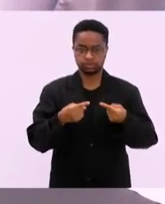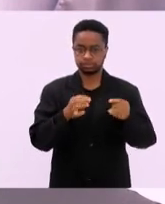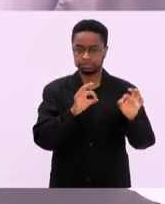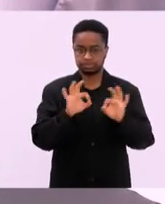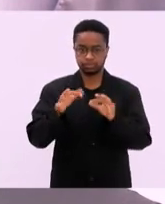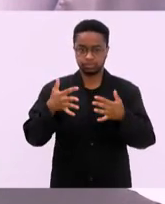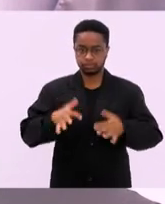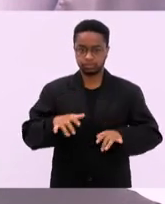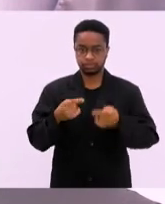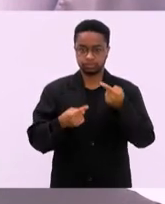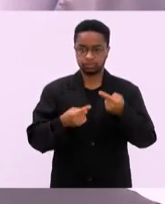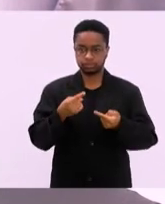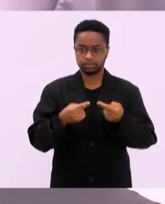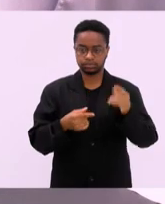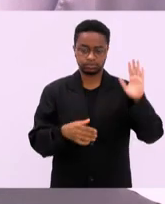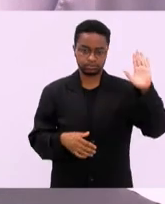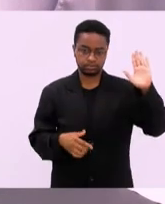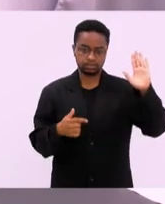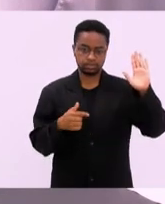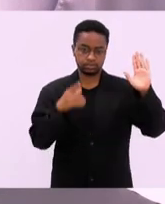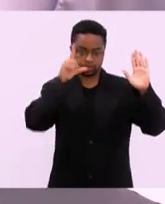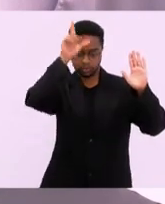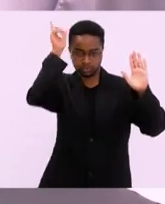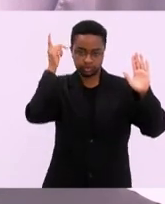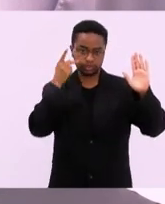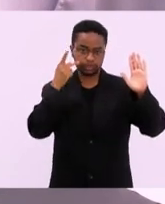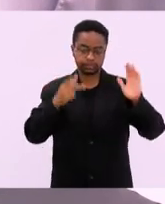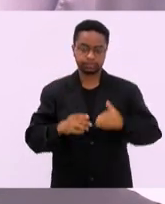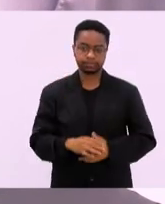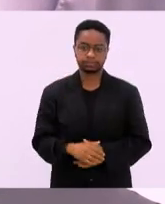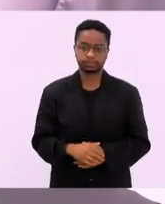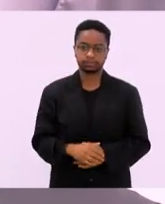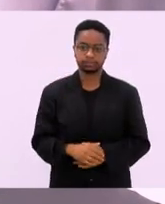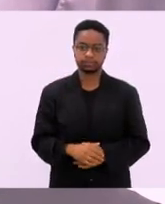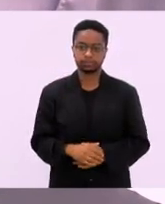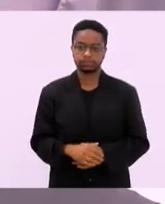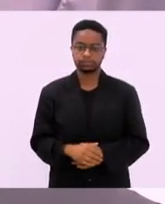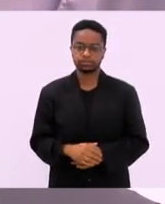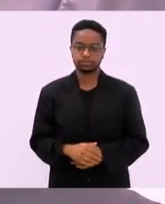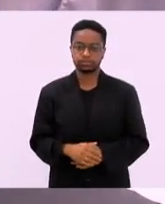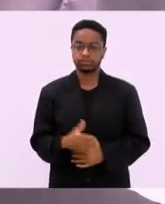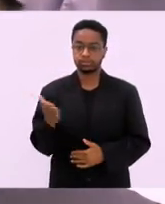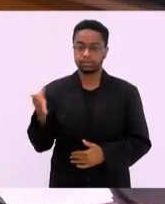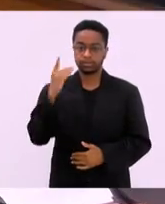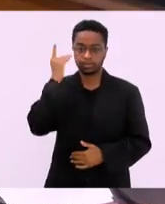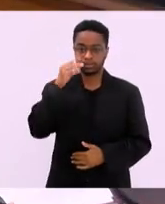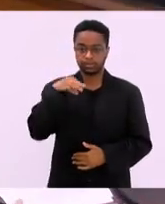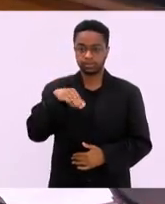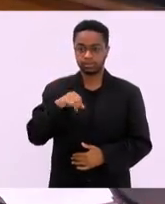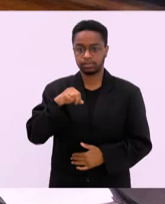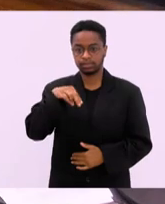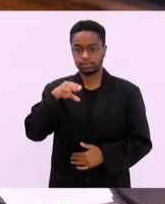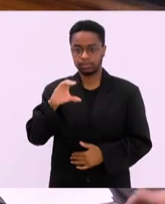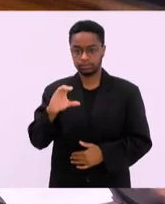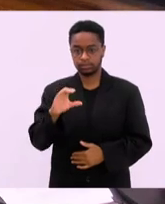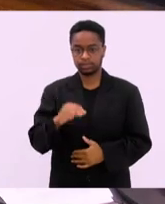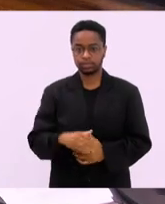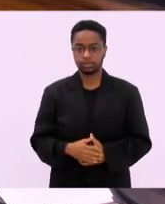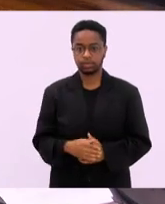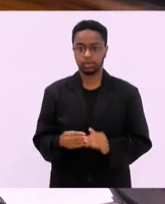Não havendo quem queira discutir. Para discutir, deputado Luiz Paulo. Deputado Carlos Mink, no caso específico